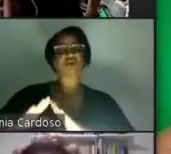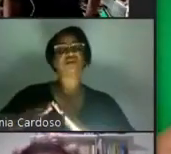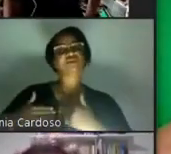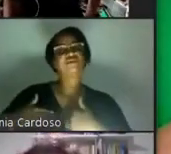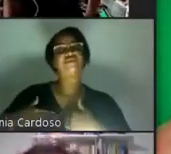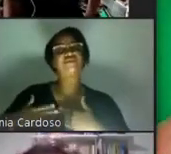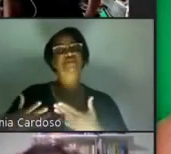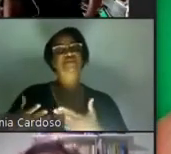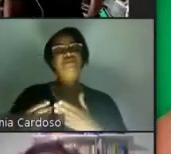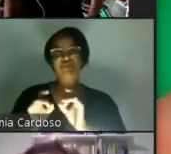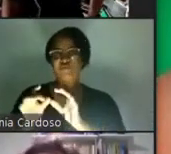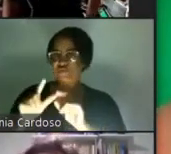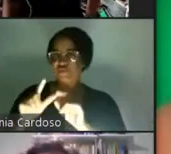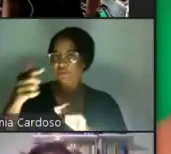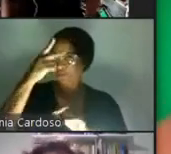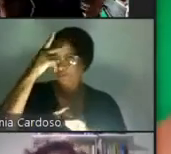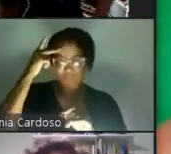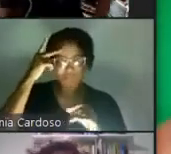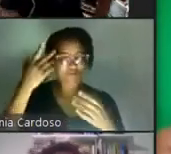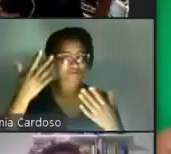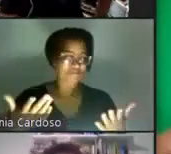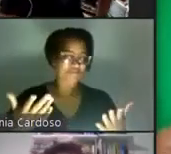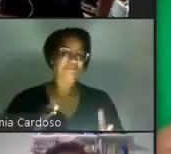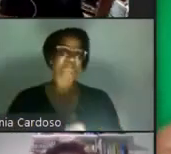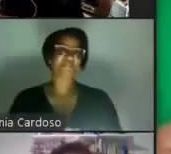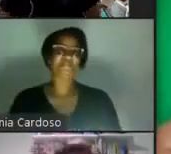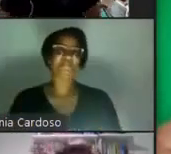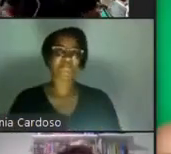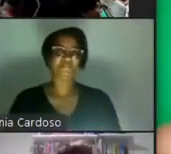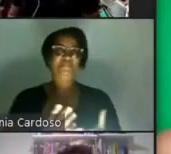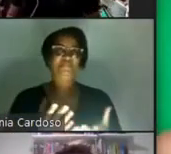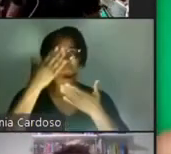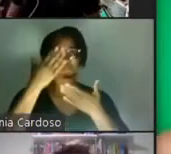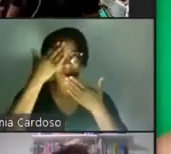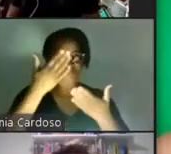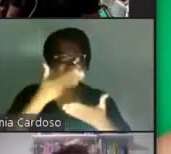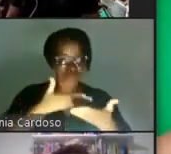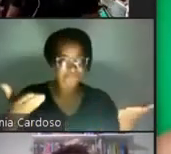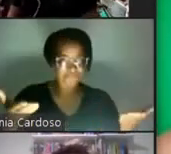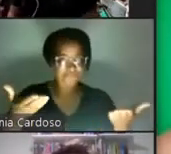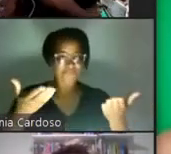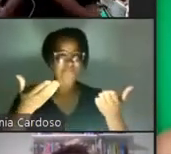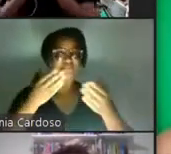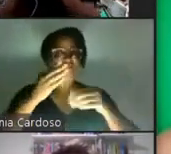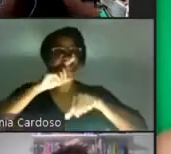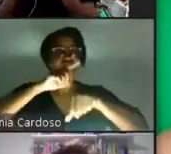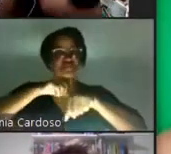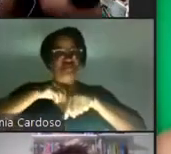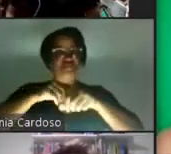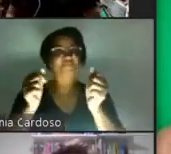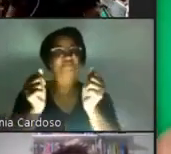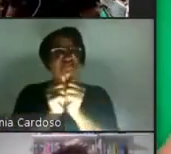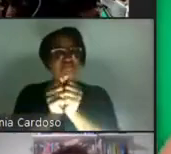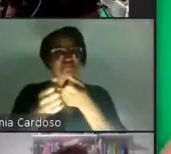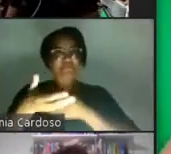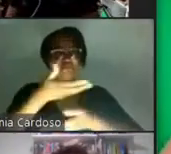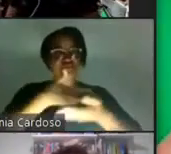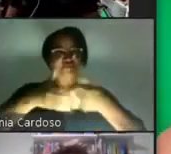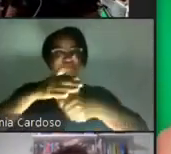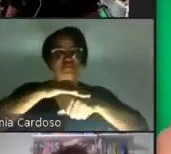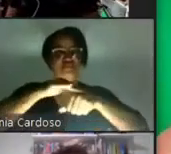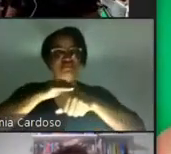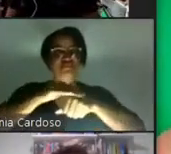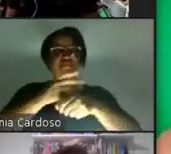Alguém vai ler, né? Outra pessoa vai ler. Então, eu queria agradecer a vocês pelo tempo que a gente passou aqui conversando. Queria fazer